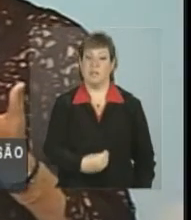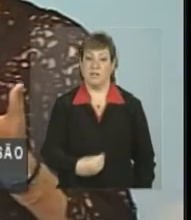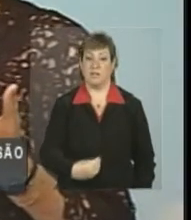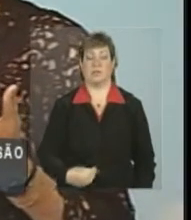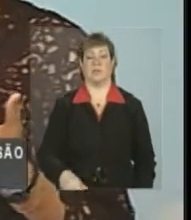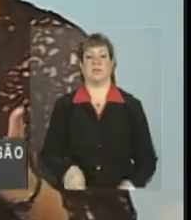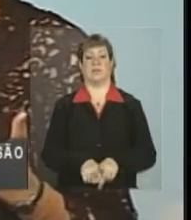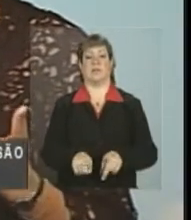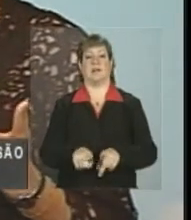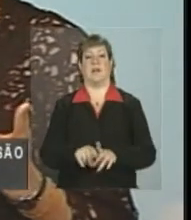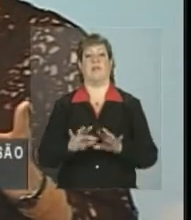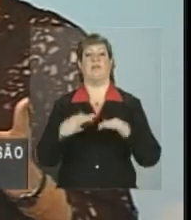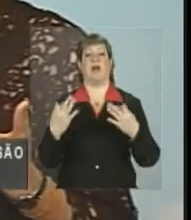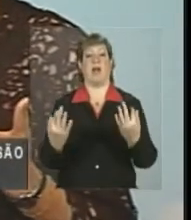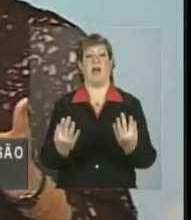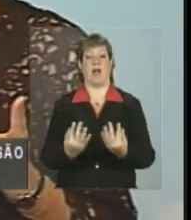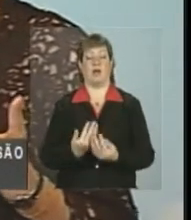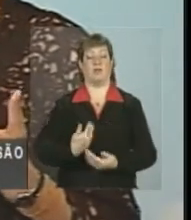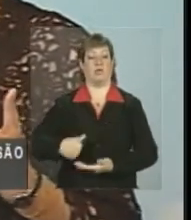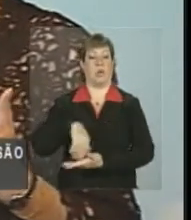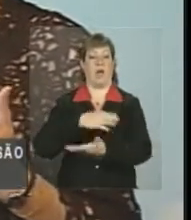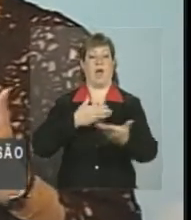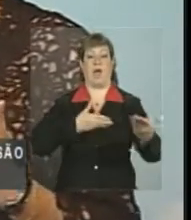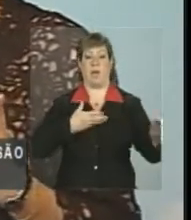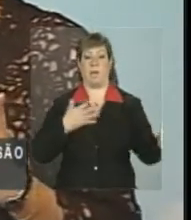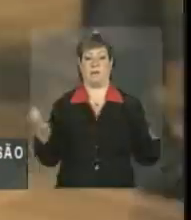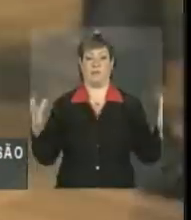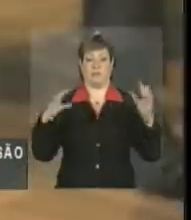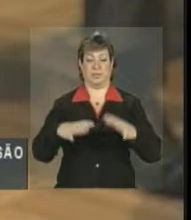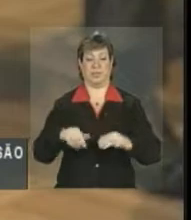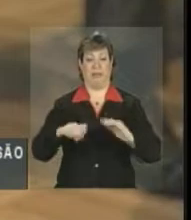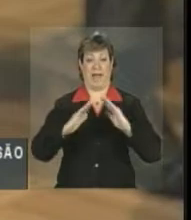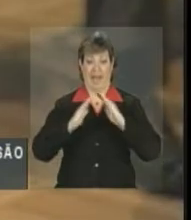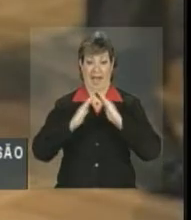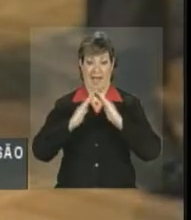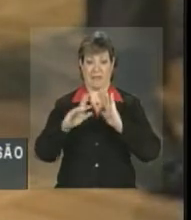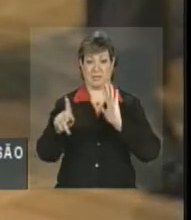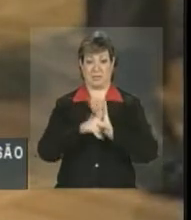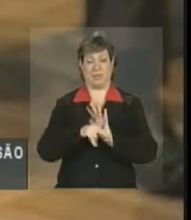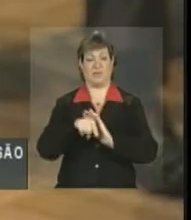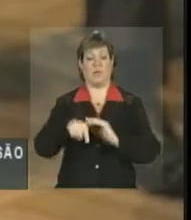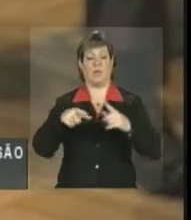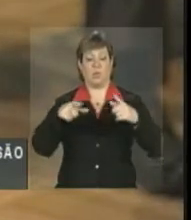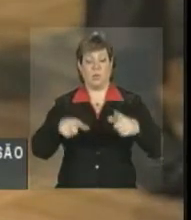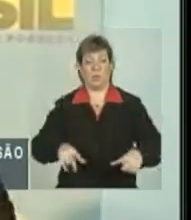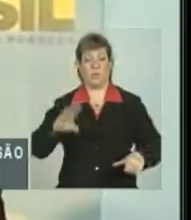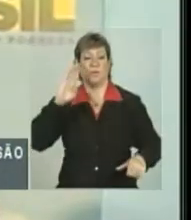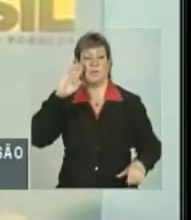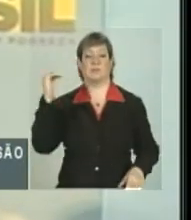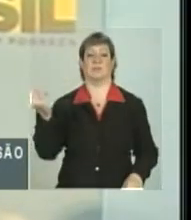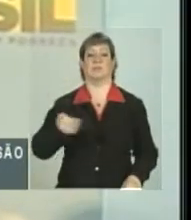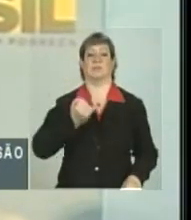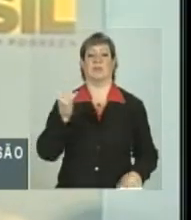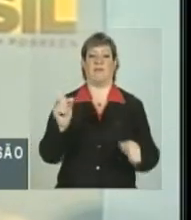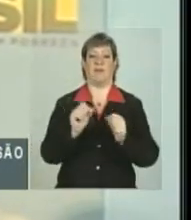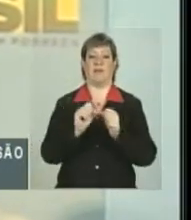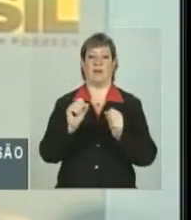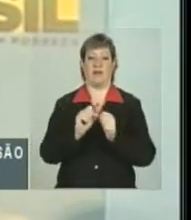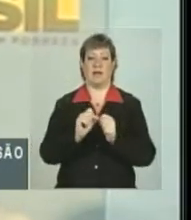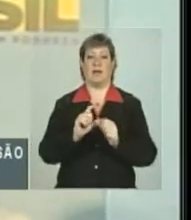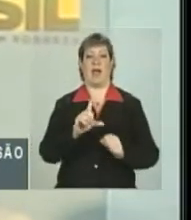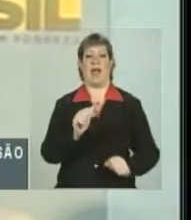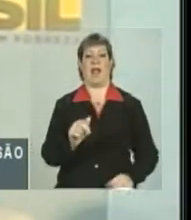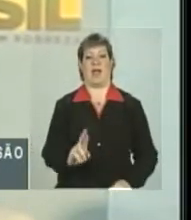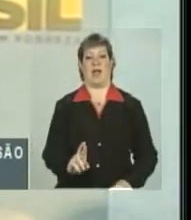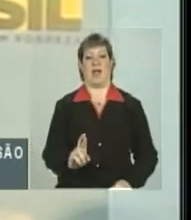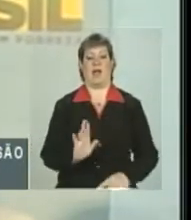com a nossa família e com os nossos amigos. Então, ela é um espaço onde a gente constrói o lar e